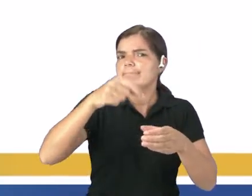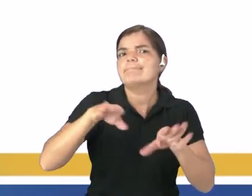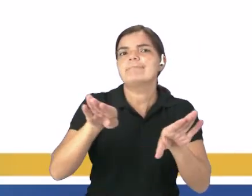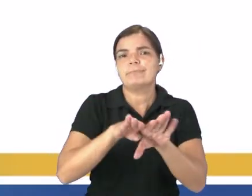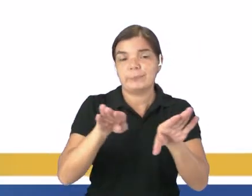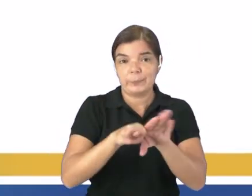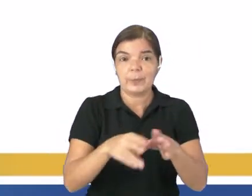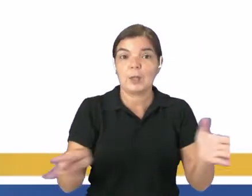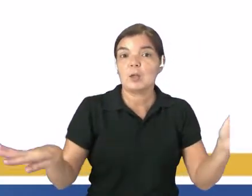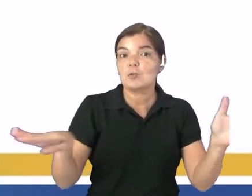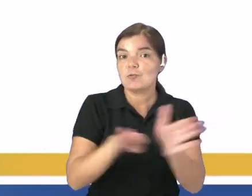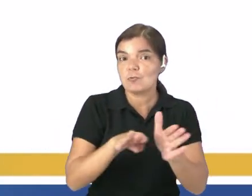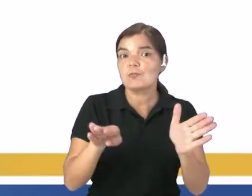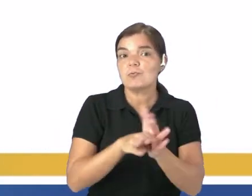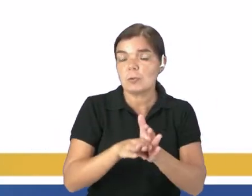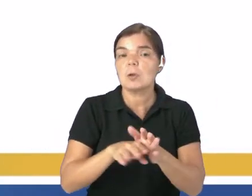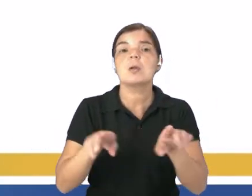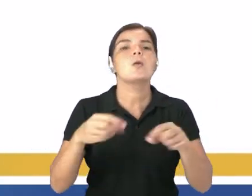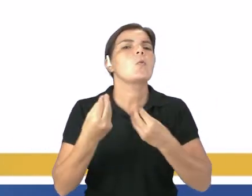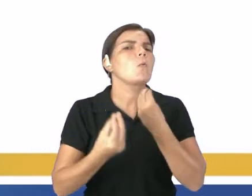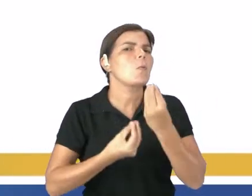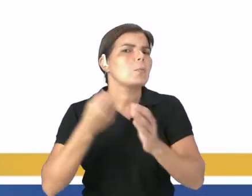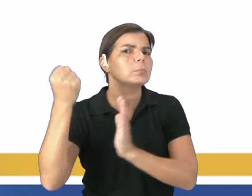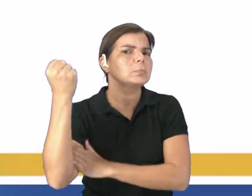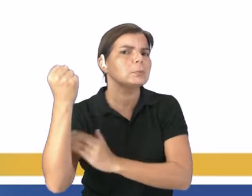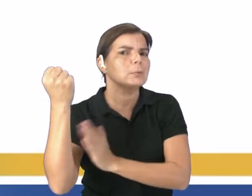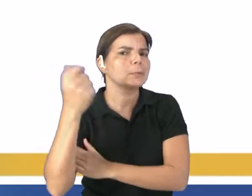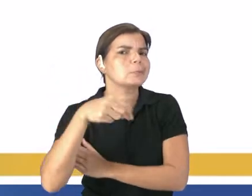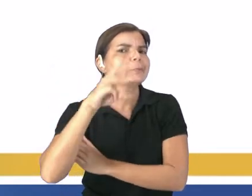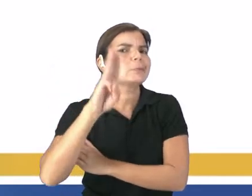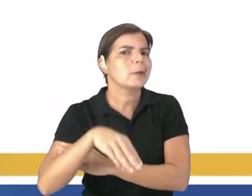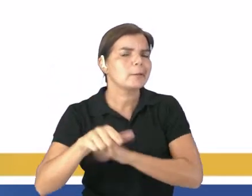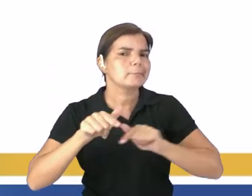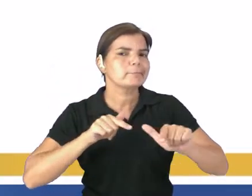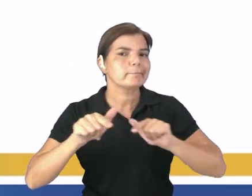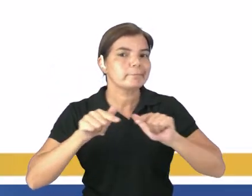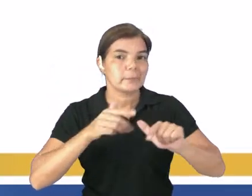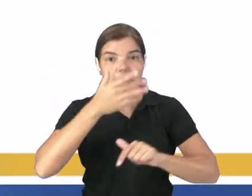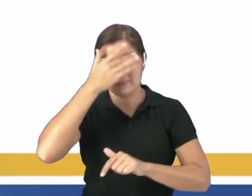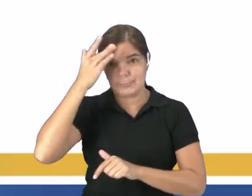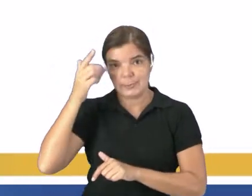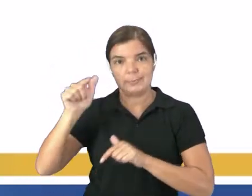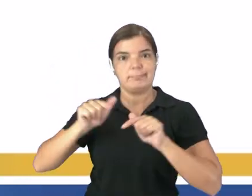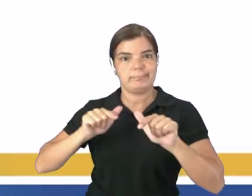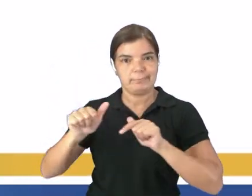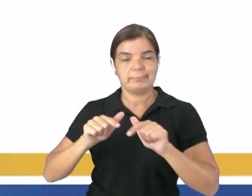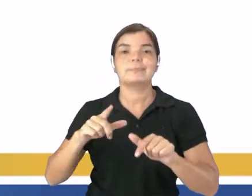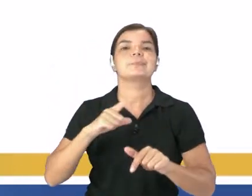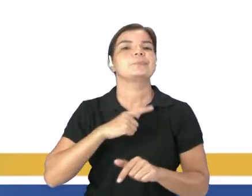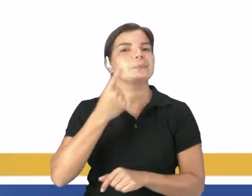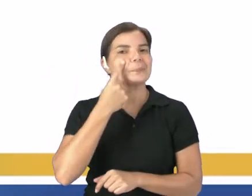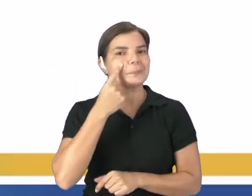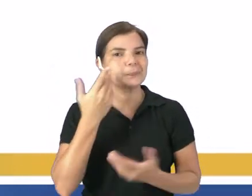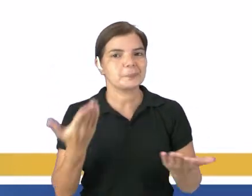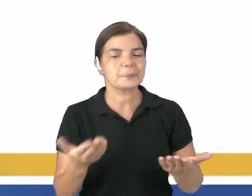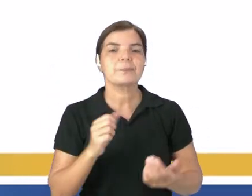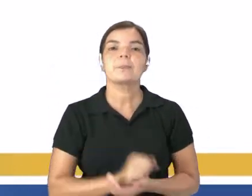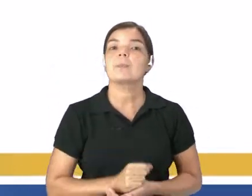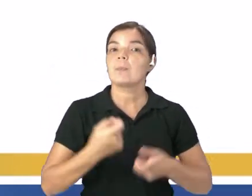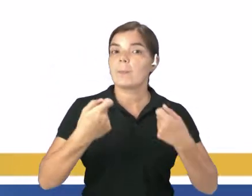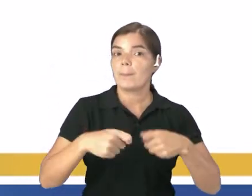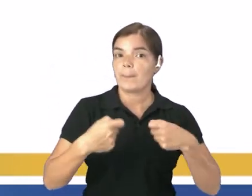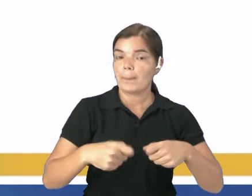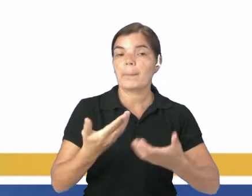que chegam para a gente, e a força de trabalho. Quem é essa força de trabalho? São os trabalhadores, como a gente também já viu, né? Então, precisa-se